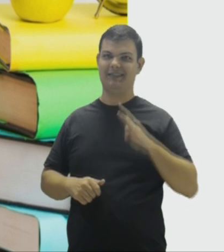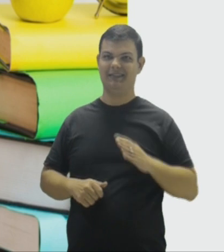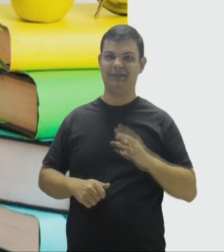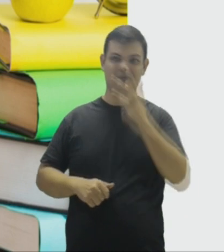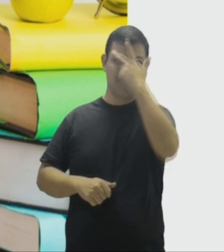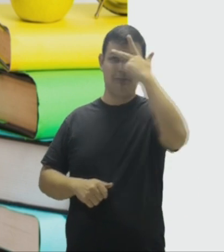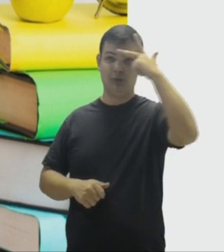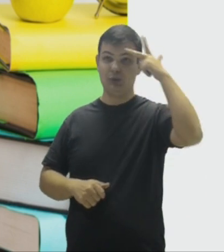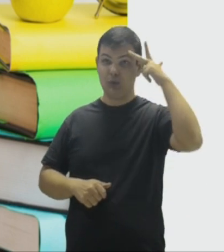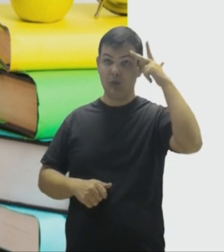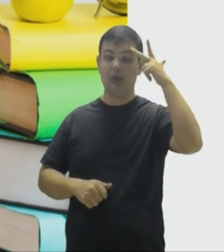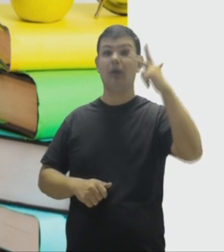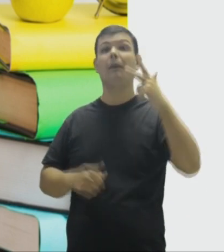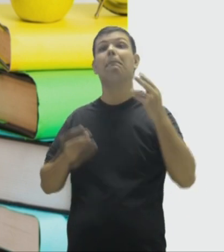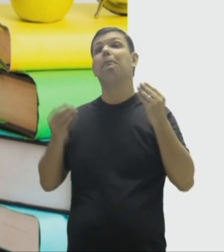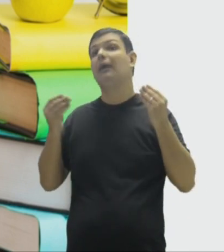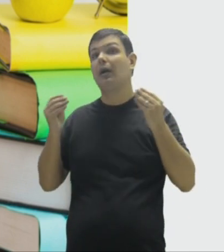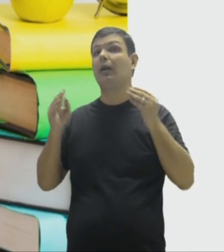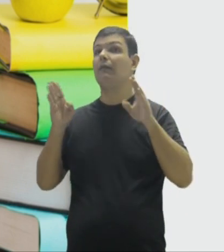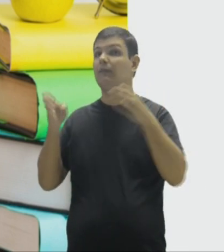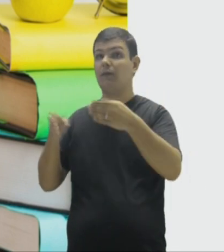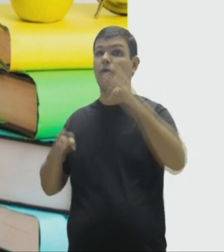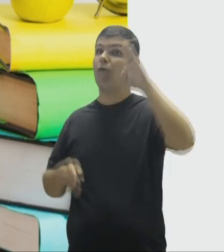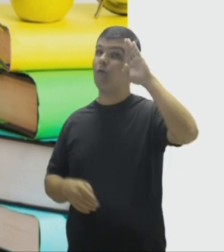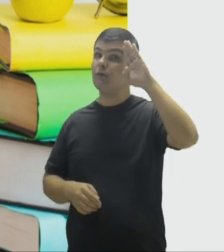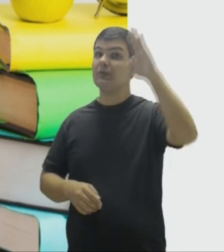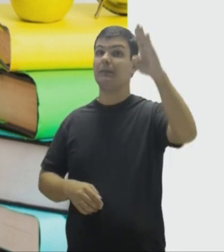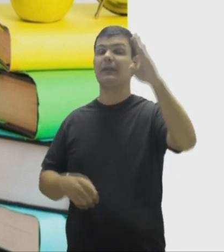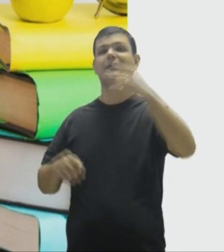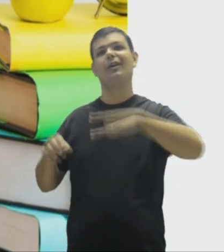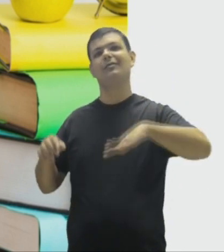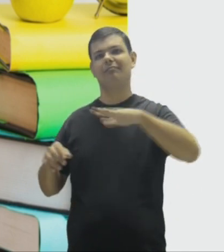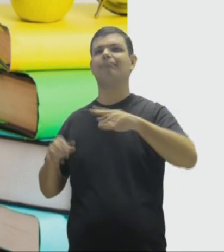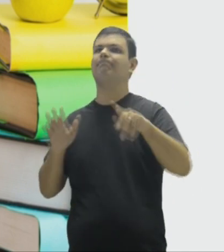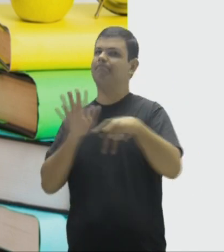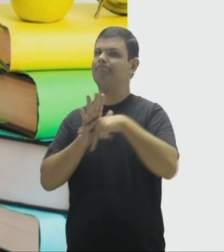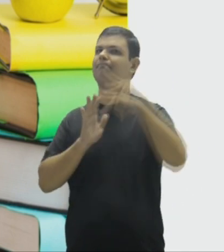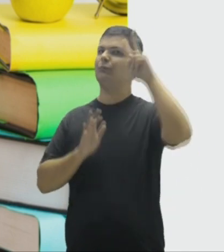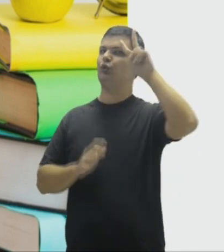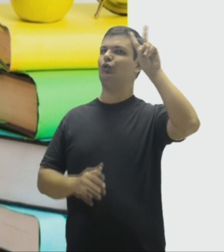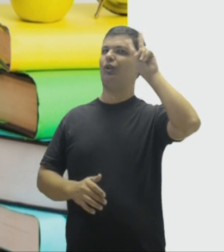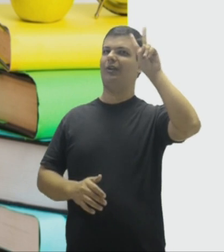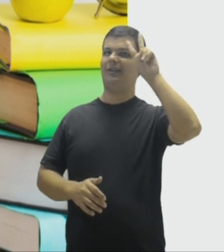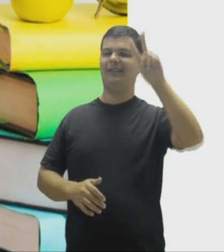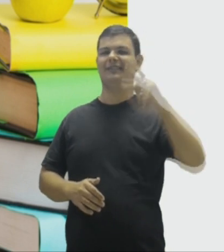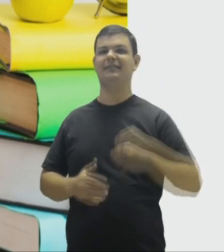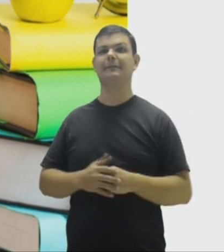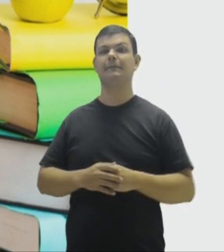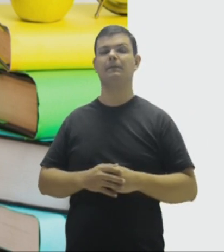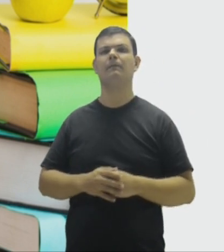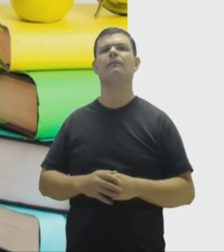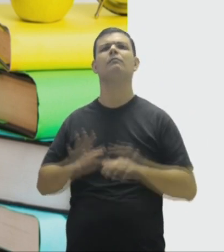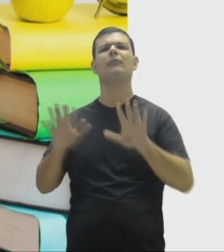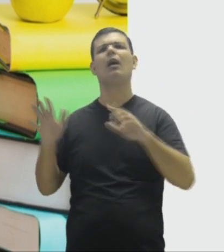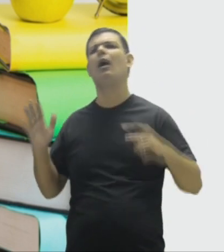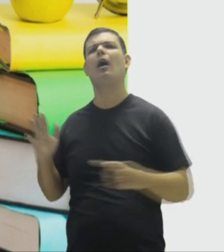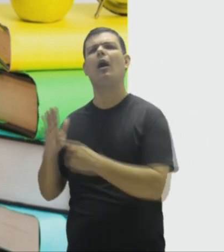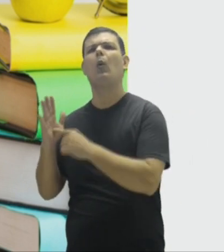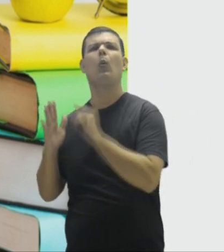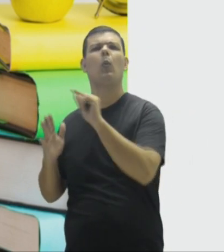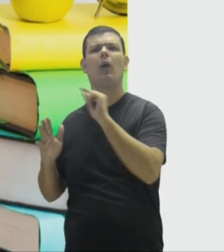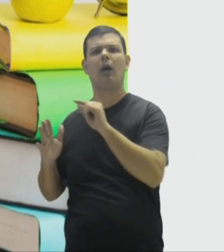brasileiro como um componente fundamental da nossa história. Fundamental, hein? Objetivo do nosso